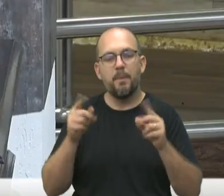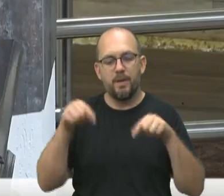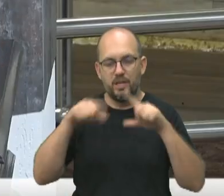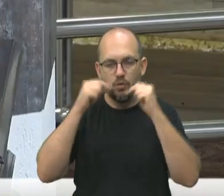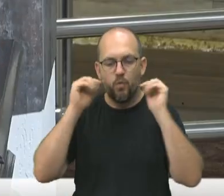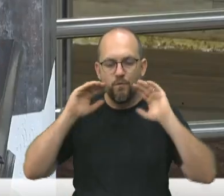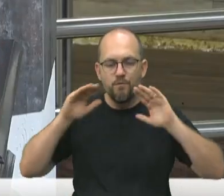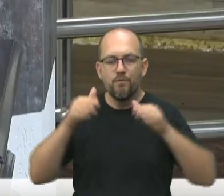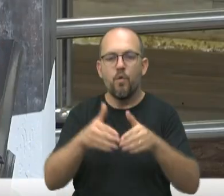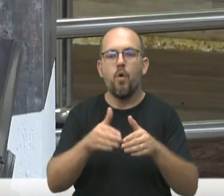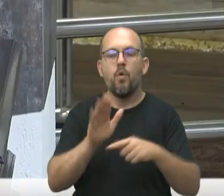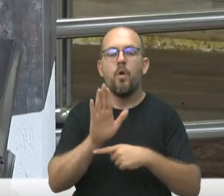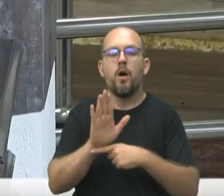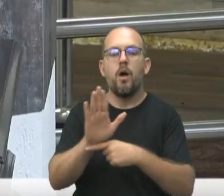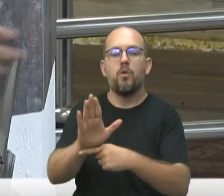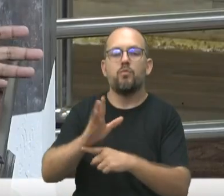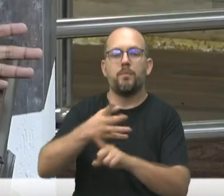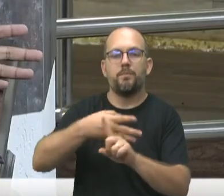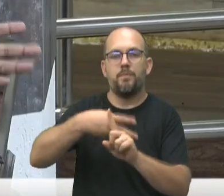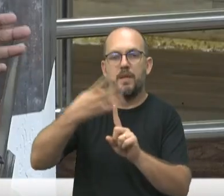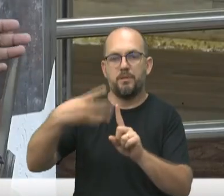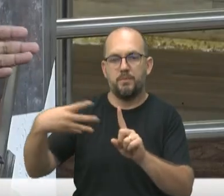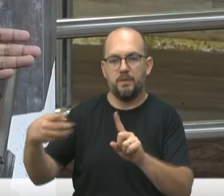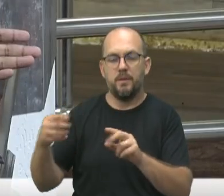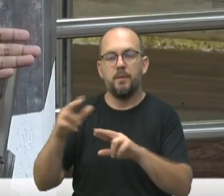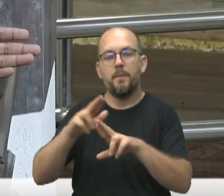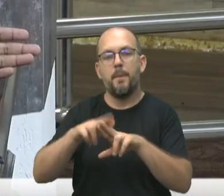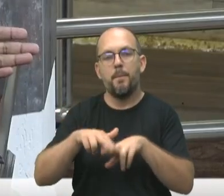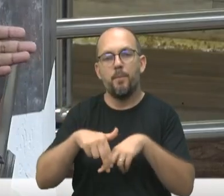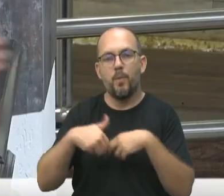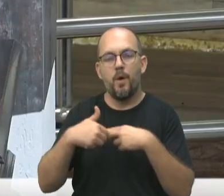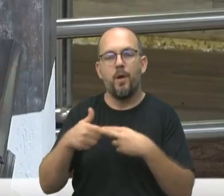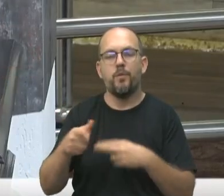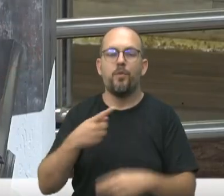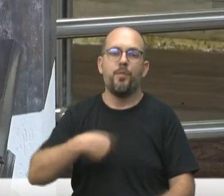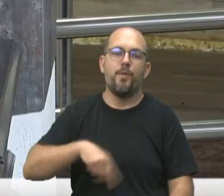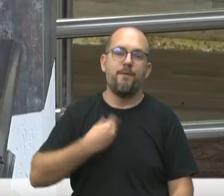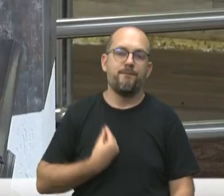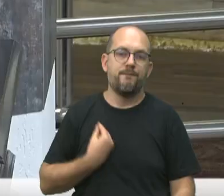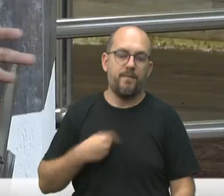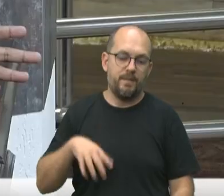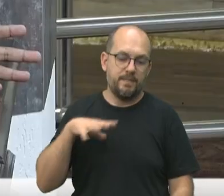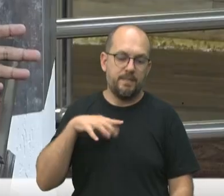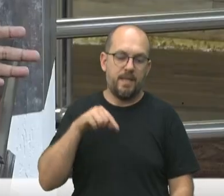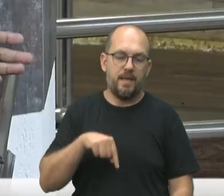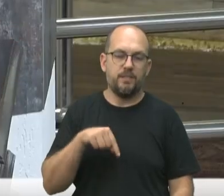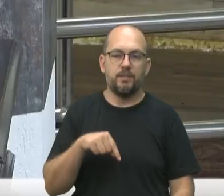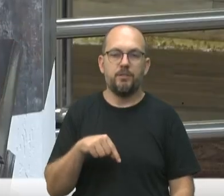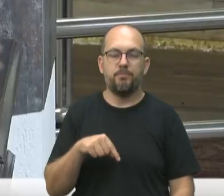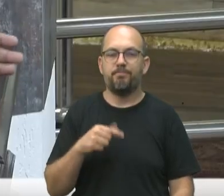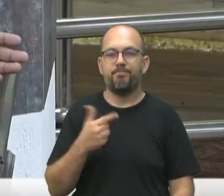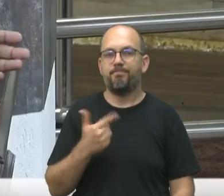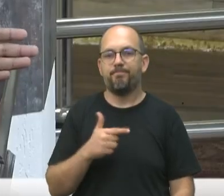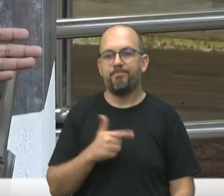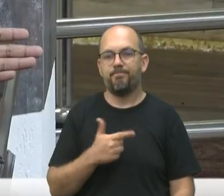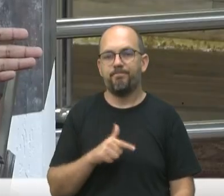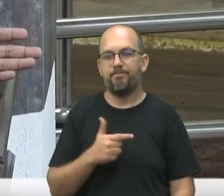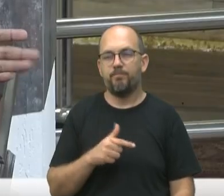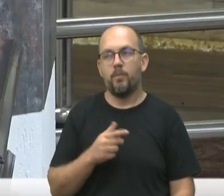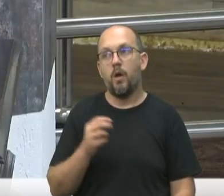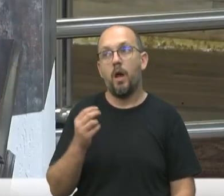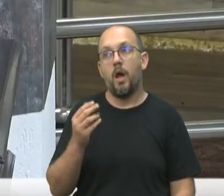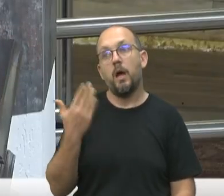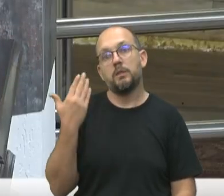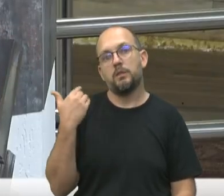em ajudar a população LGBT, por conta de nós estarmos numa cidade onde não tem ou não